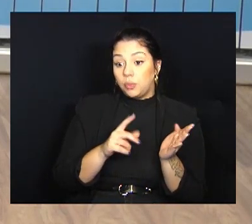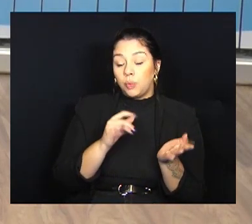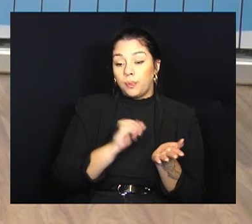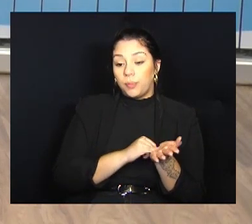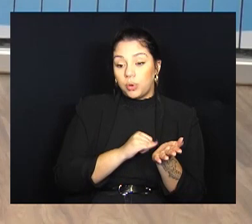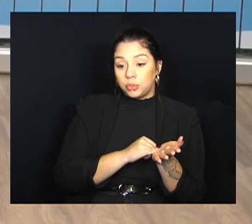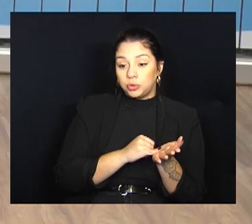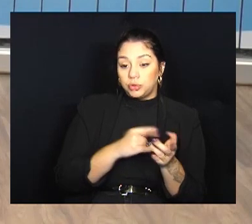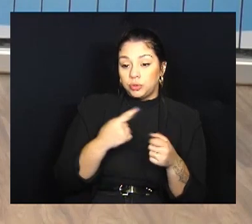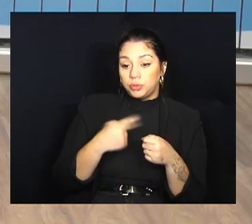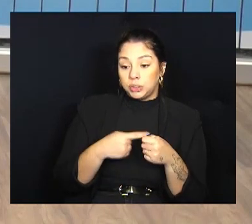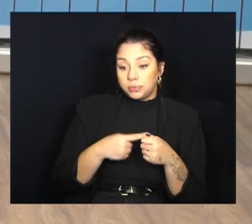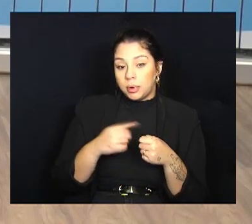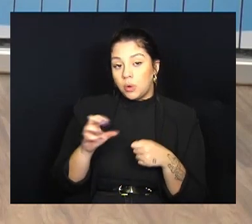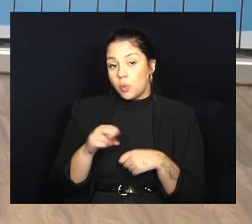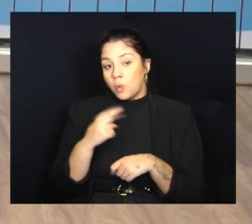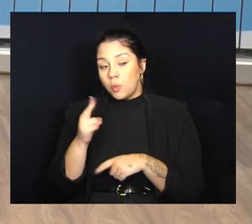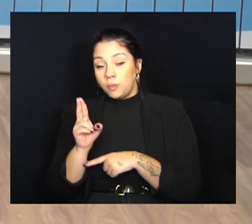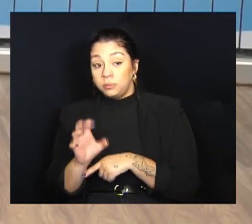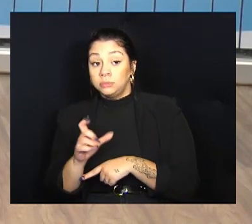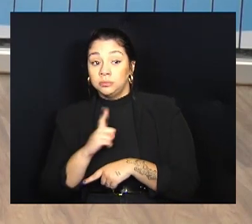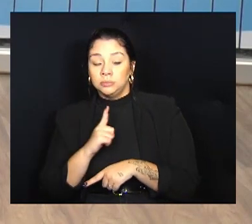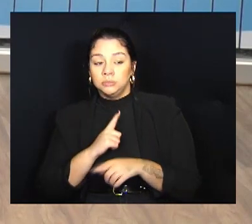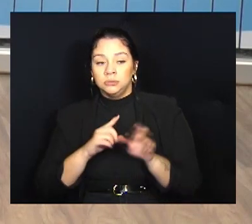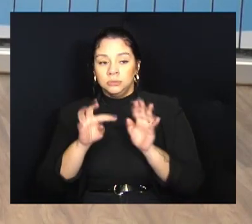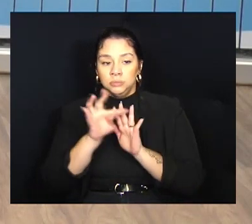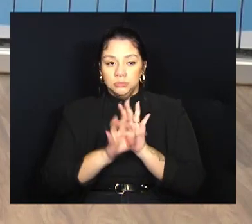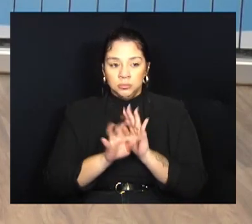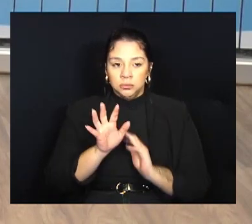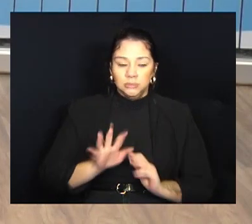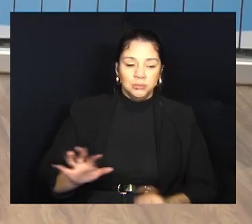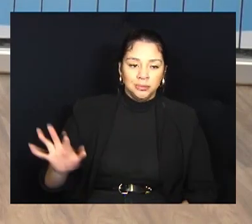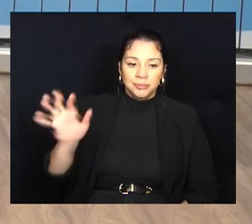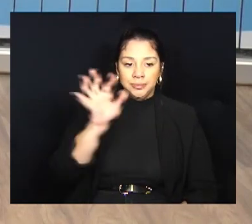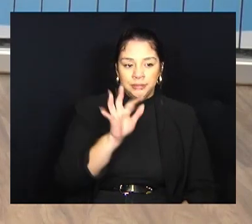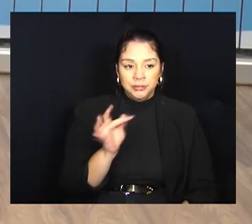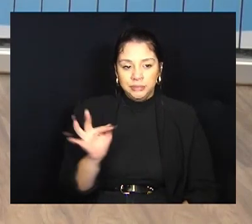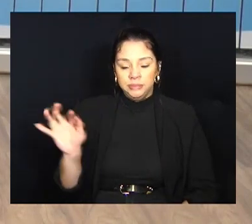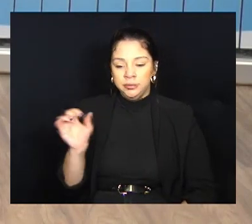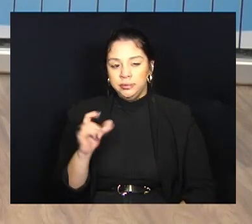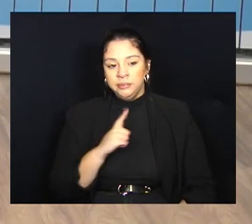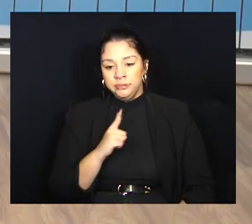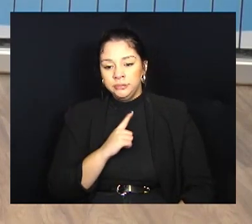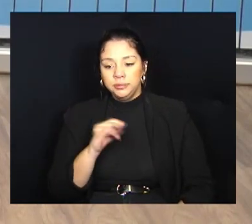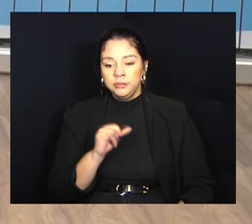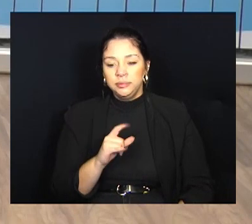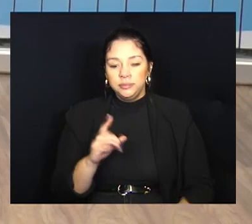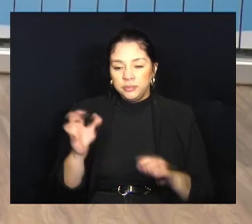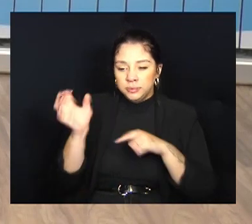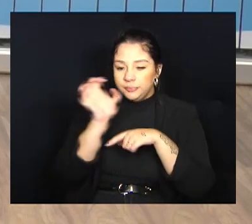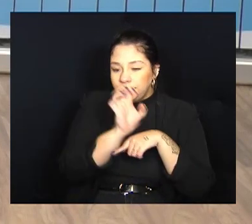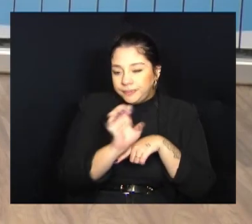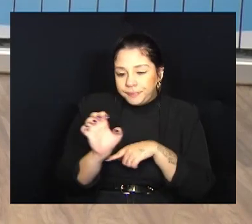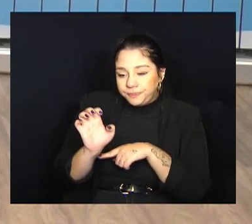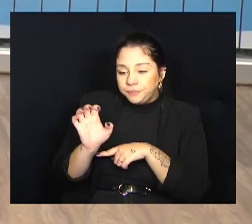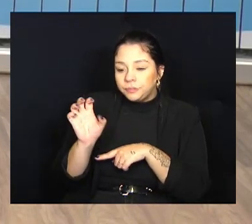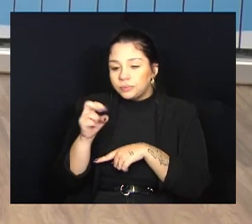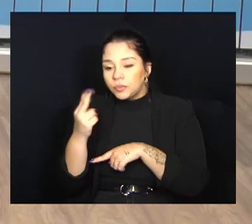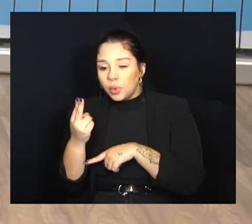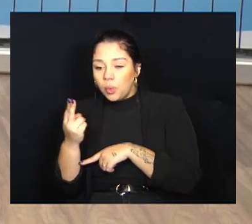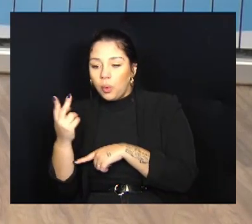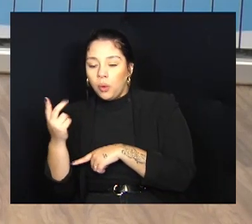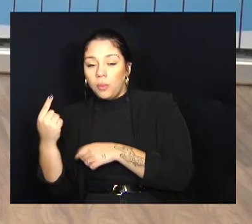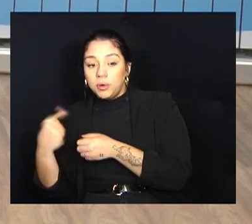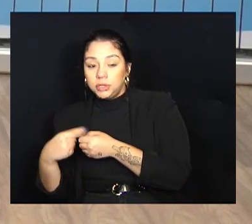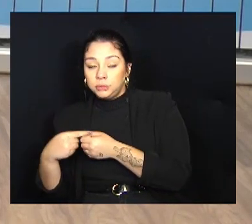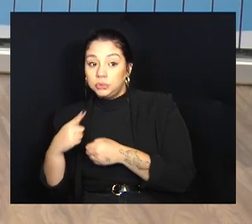ou estadual? Existe um texto geral, federativo, mas aí quando chega em determinado estado, em determinado município,